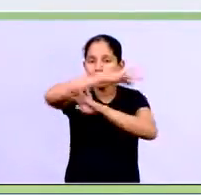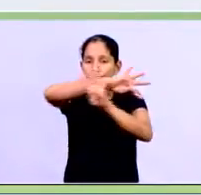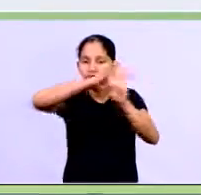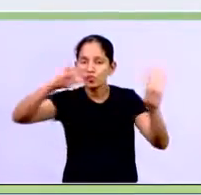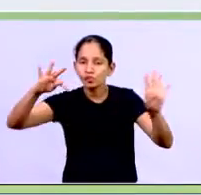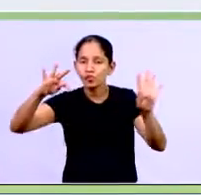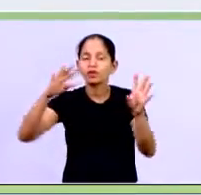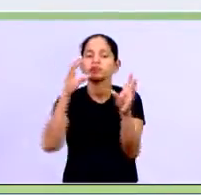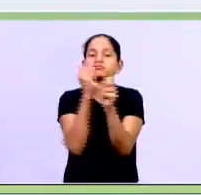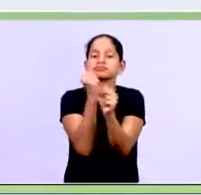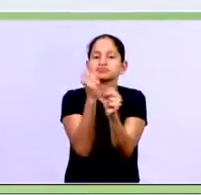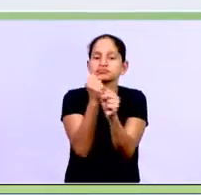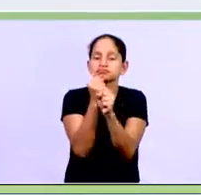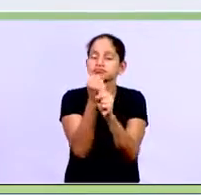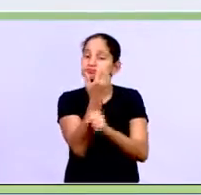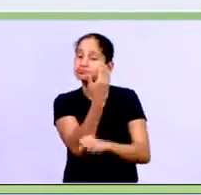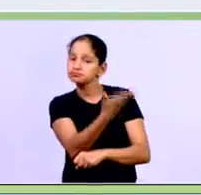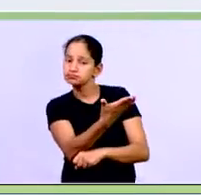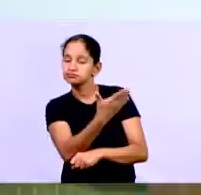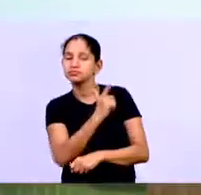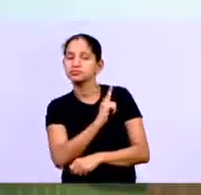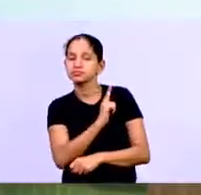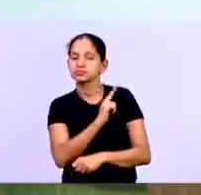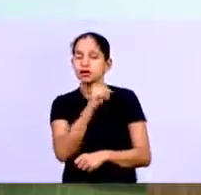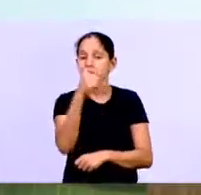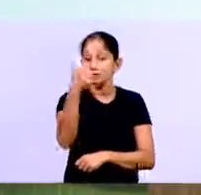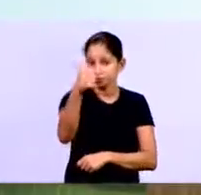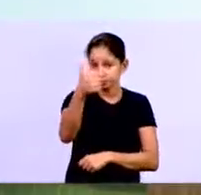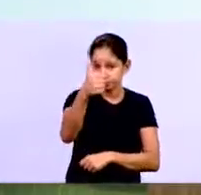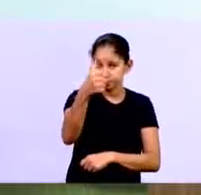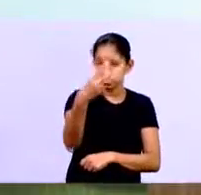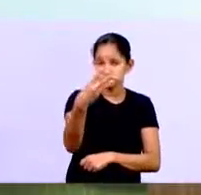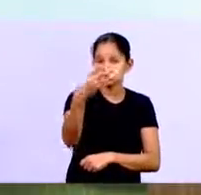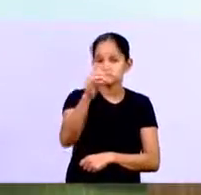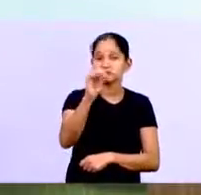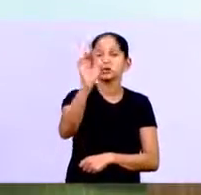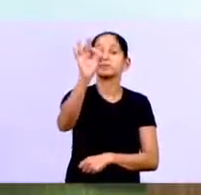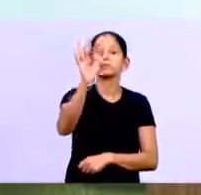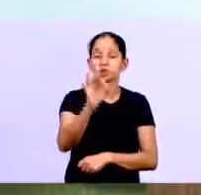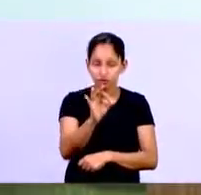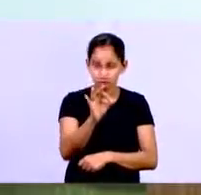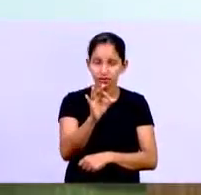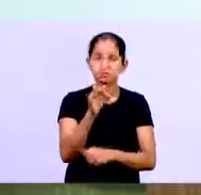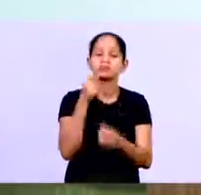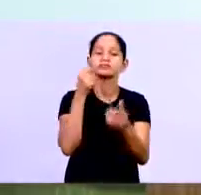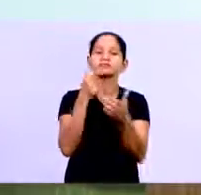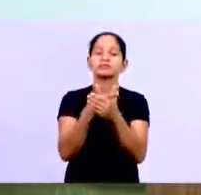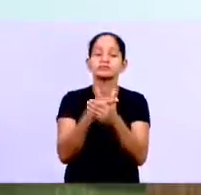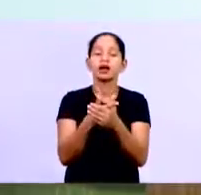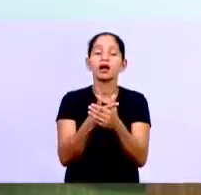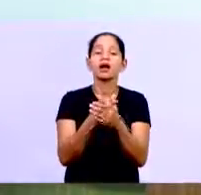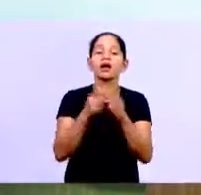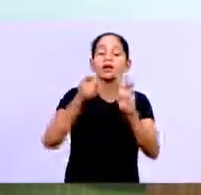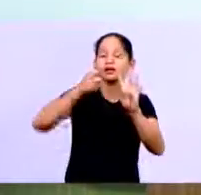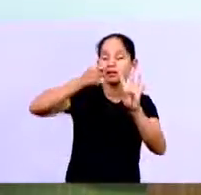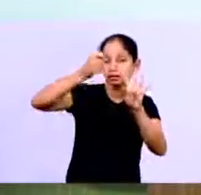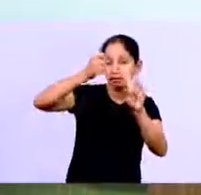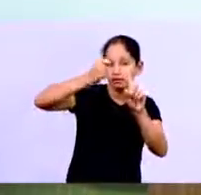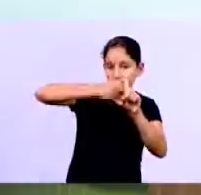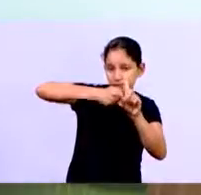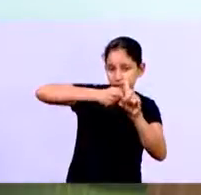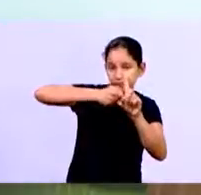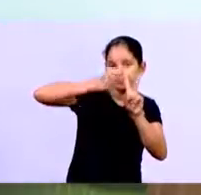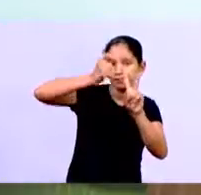utilizando esse sistema simples ali. Então, no primeiro mês vai ser pago 30% da dívida. Desculpa, no primeiro mês 30%, no